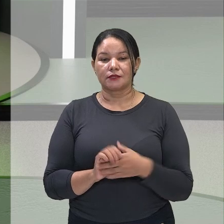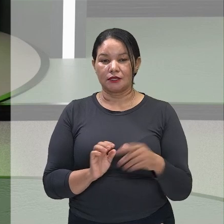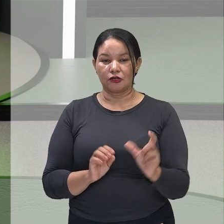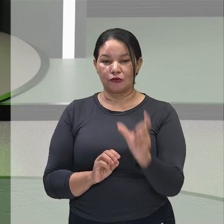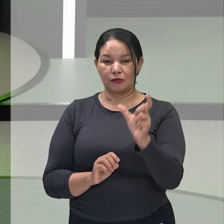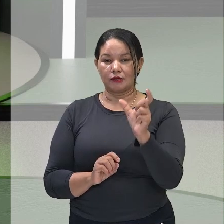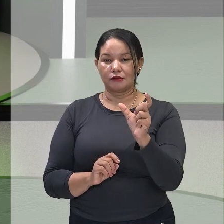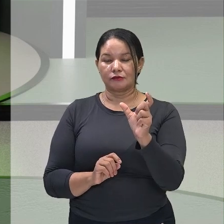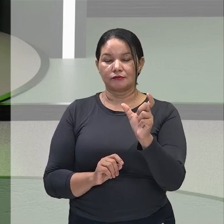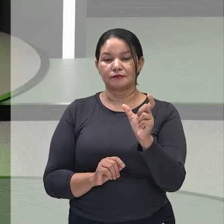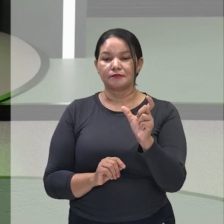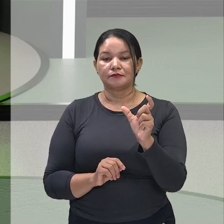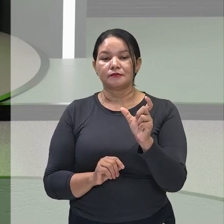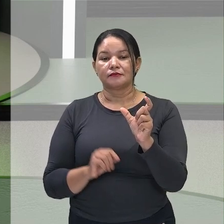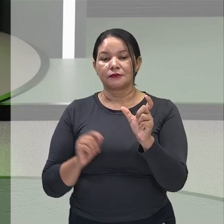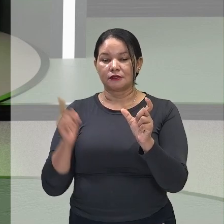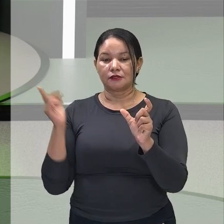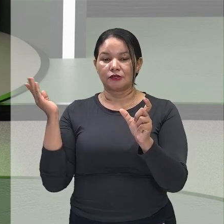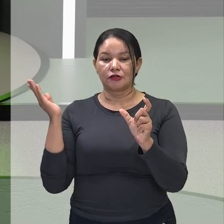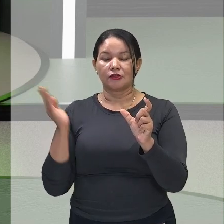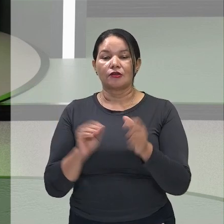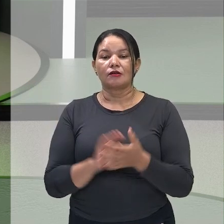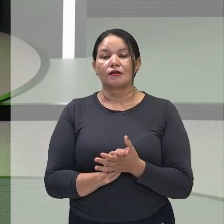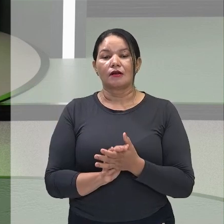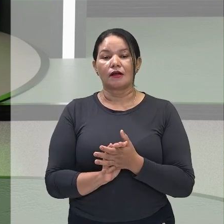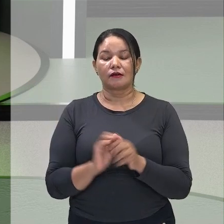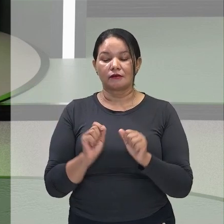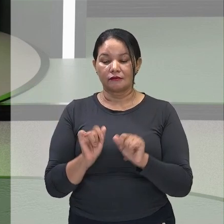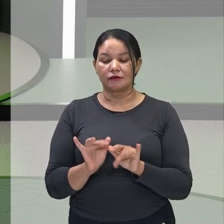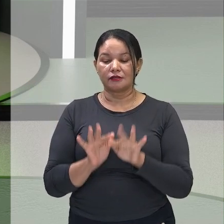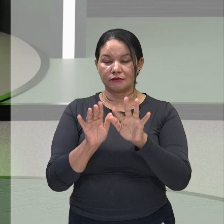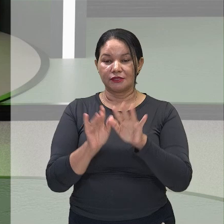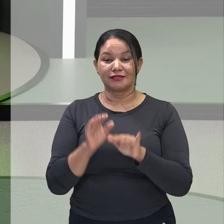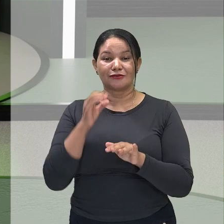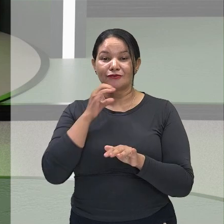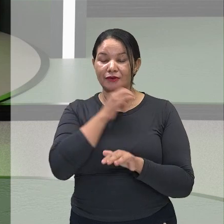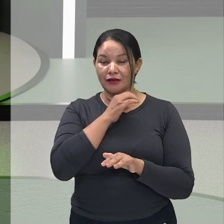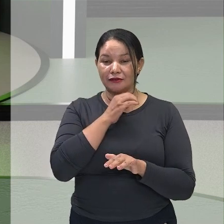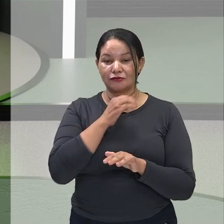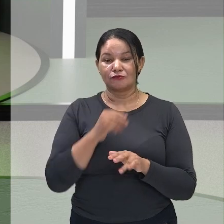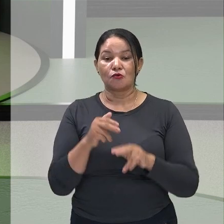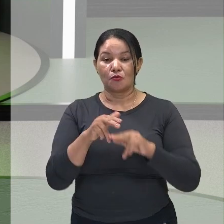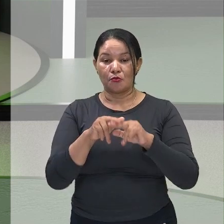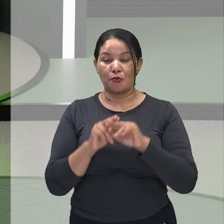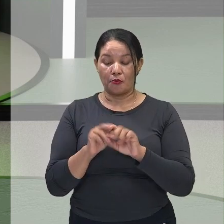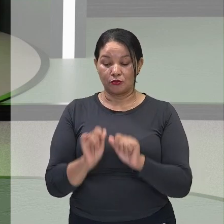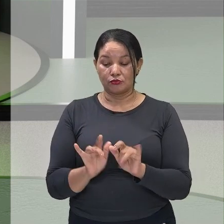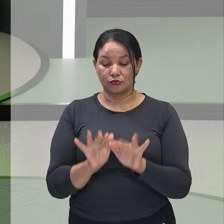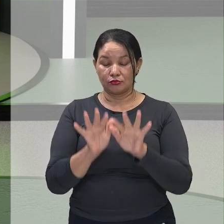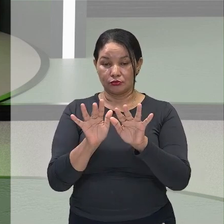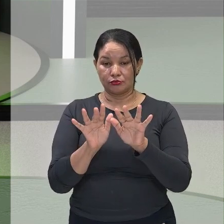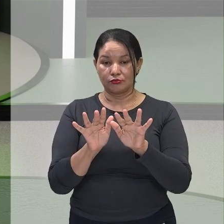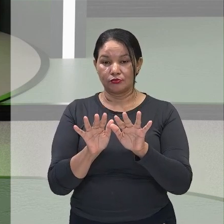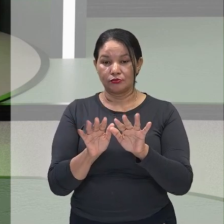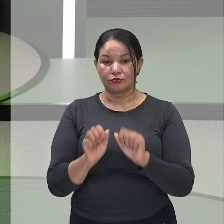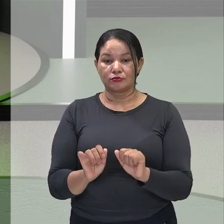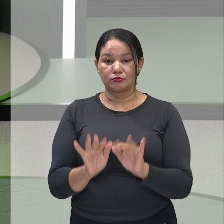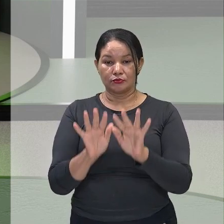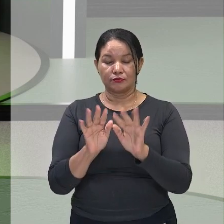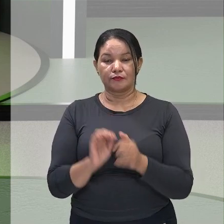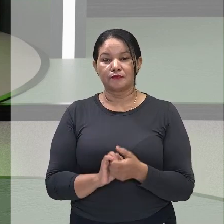a transmissão de calor em razão da formação de correntes convectivas em fluido. Então, aqui, ó, a